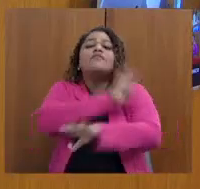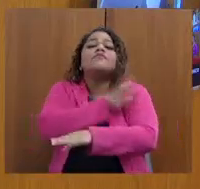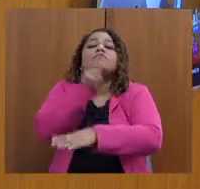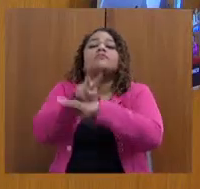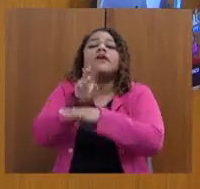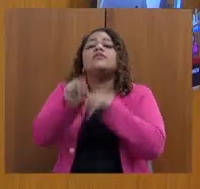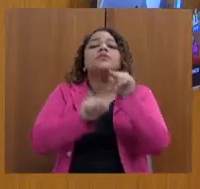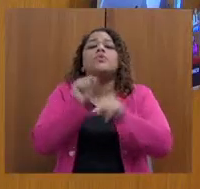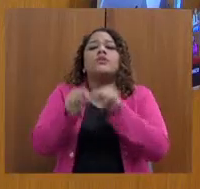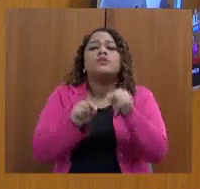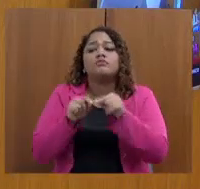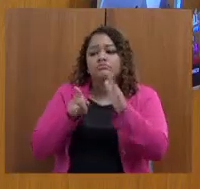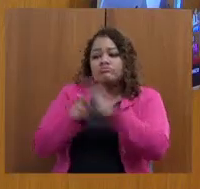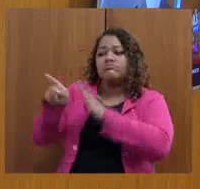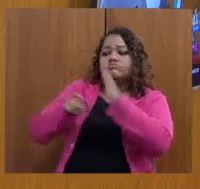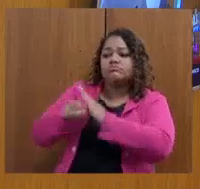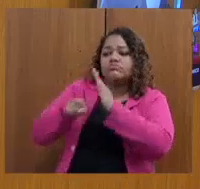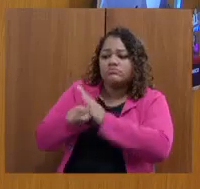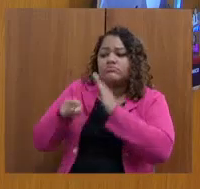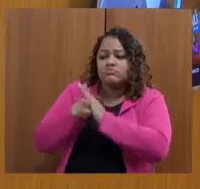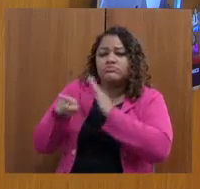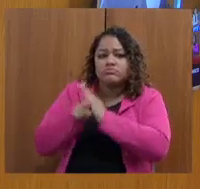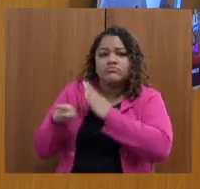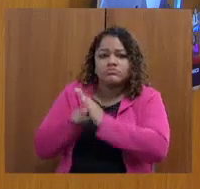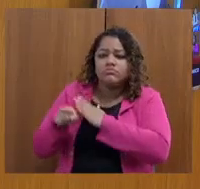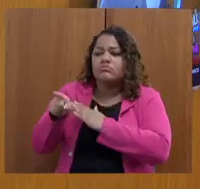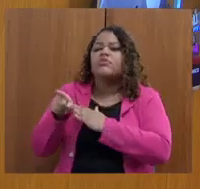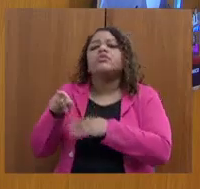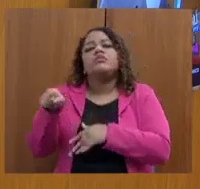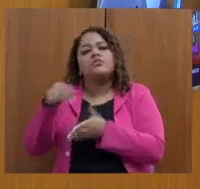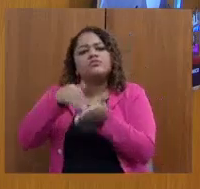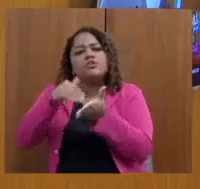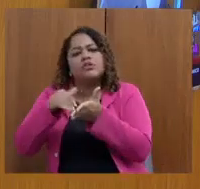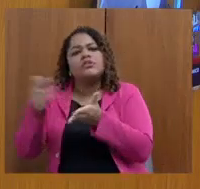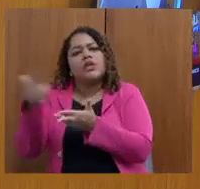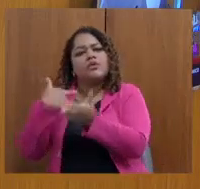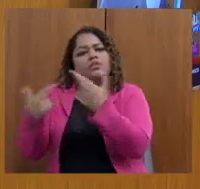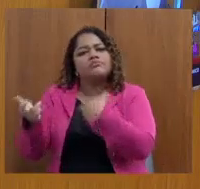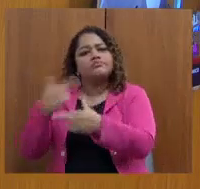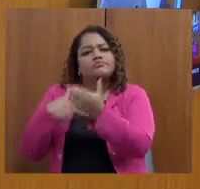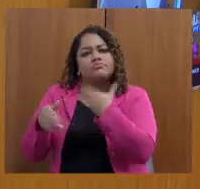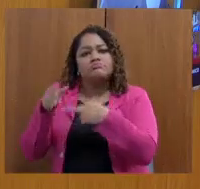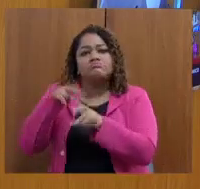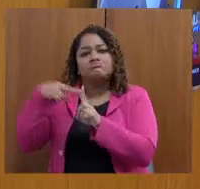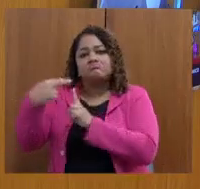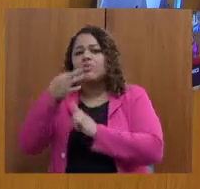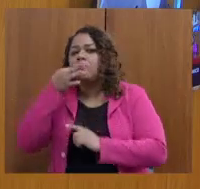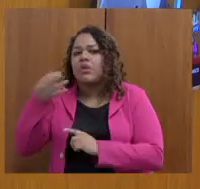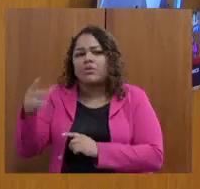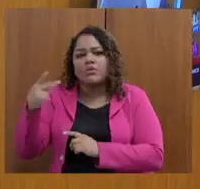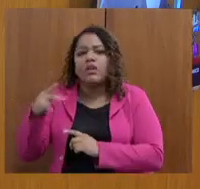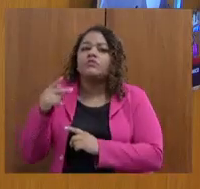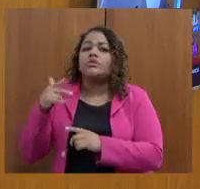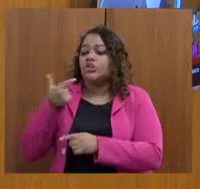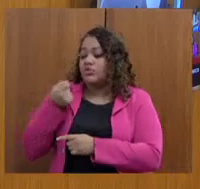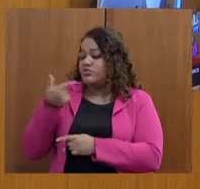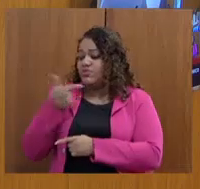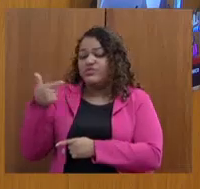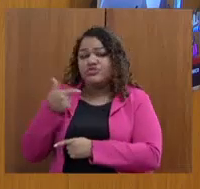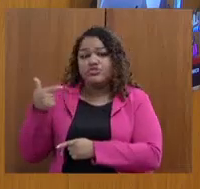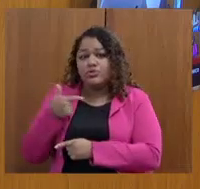gente foi perguntando e o secretário foi respondendo em todas vai respondendo foi trazendo seu ponto de vista e nós chegamos 2022 com a execução